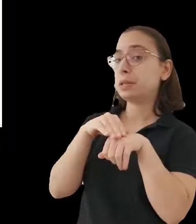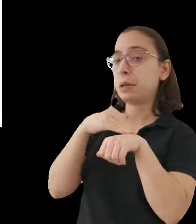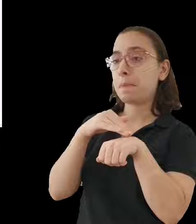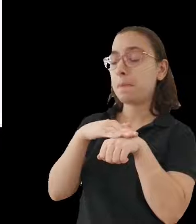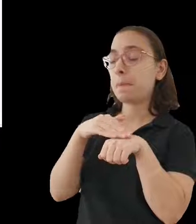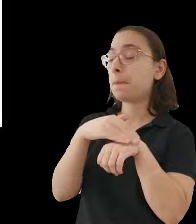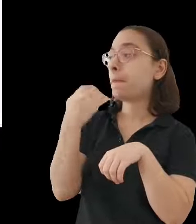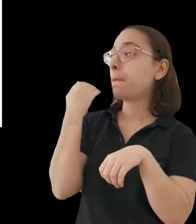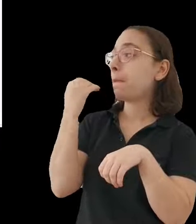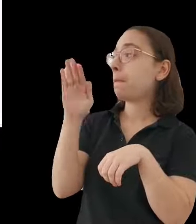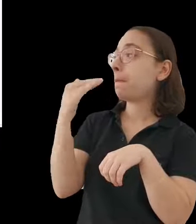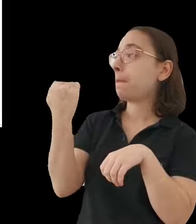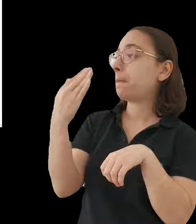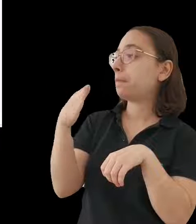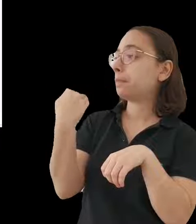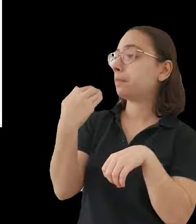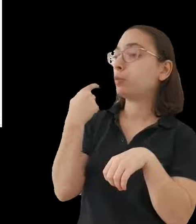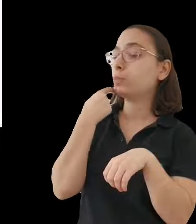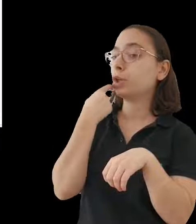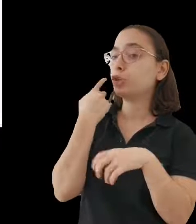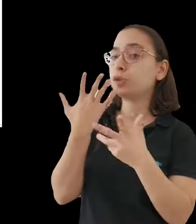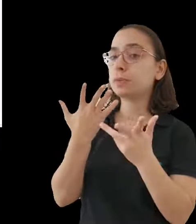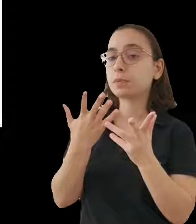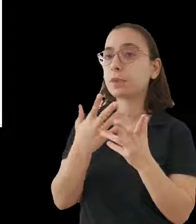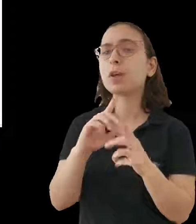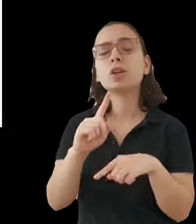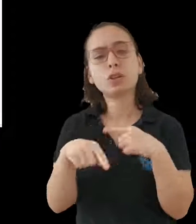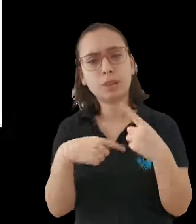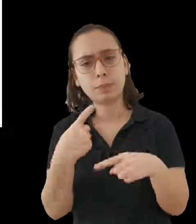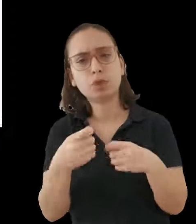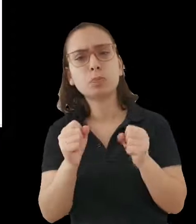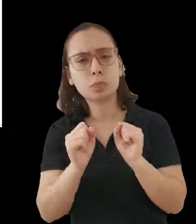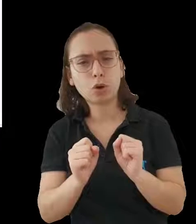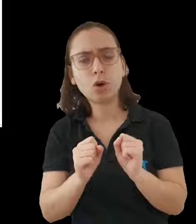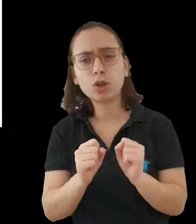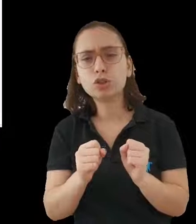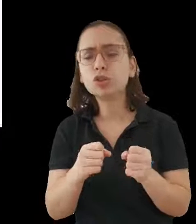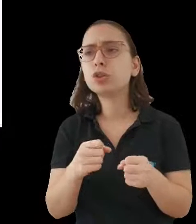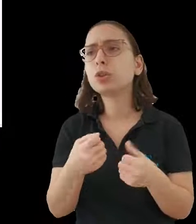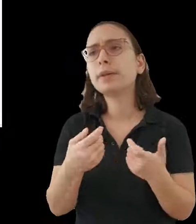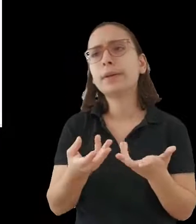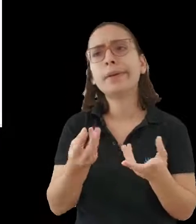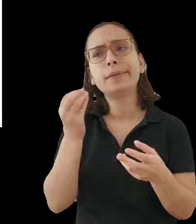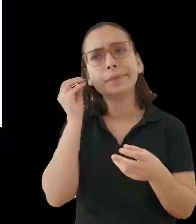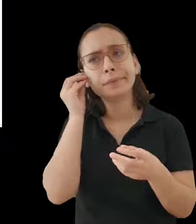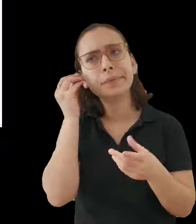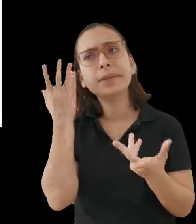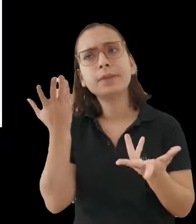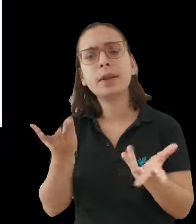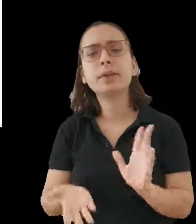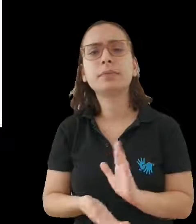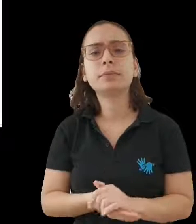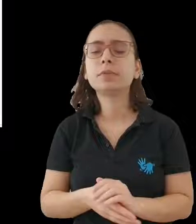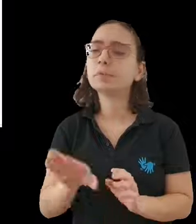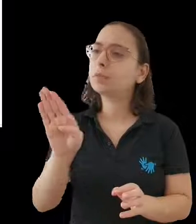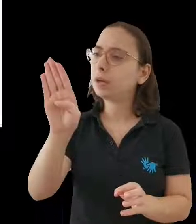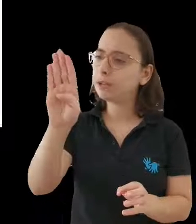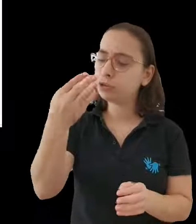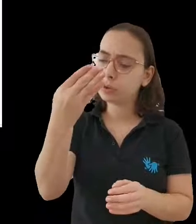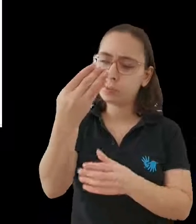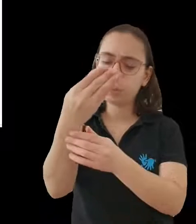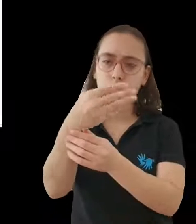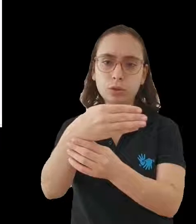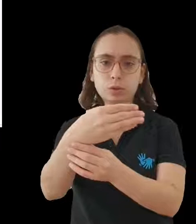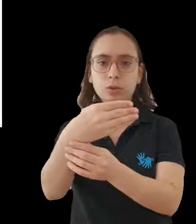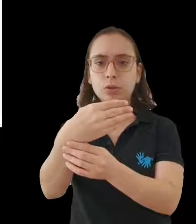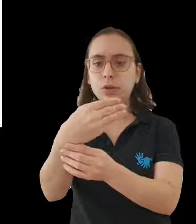com vocês, tá? Então, depois vocês podem testar essa manipulação lateral do peixe. Ao invés de segurar o peixe